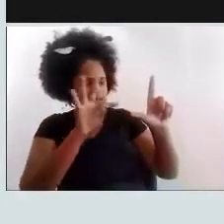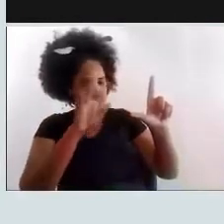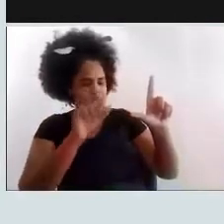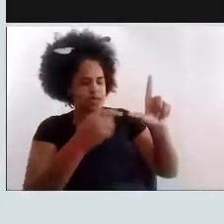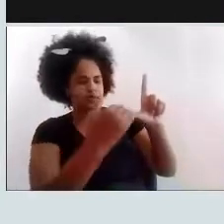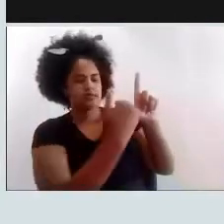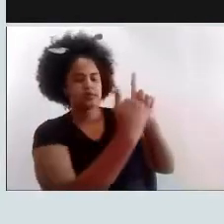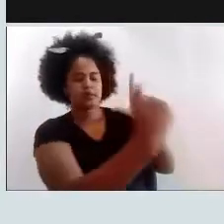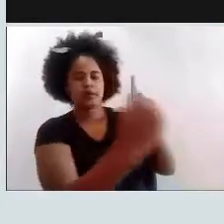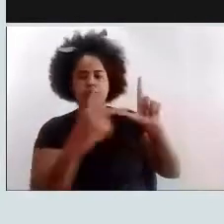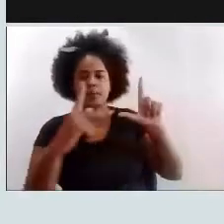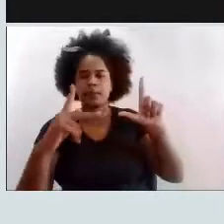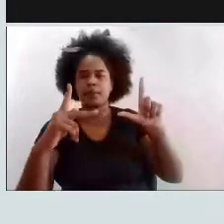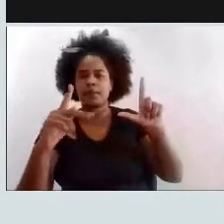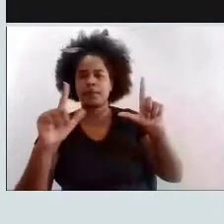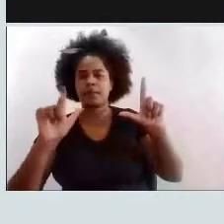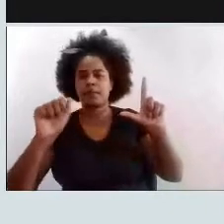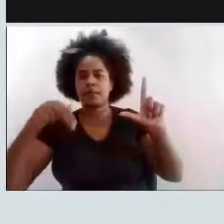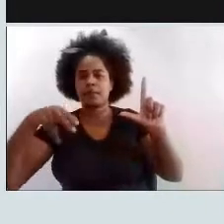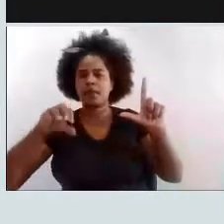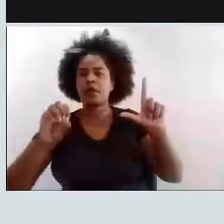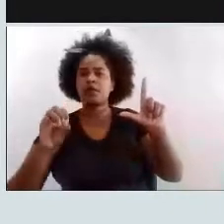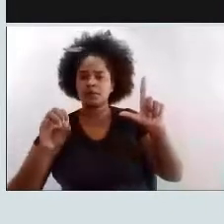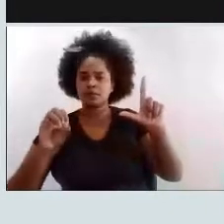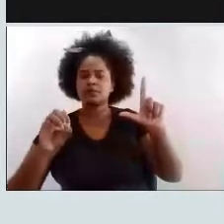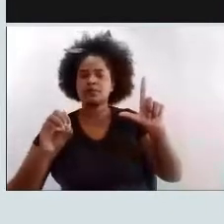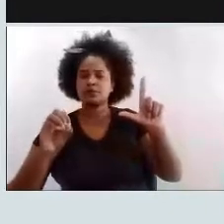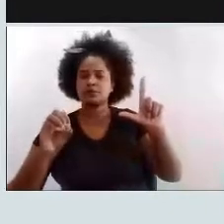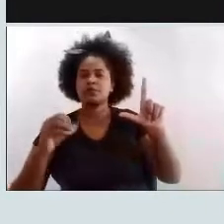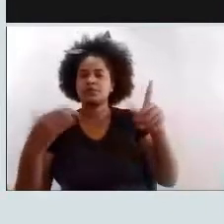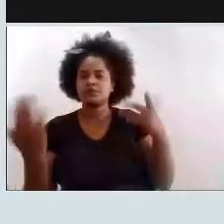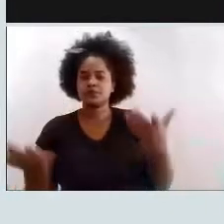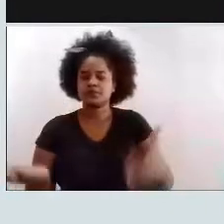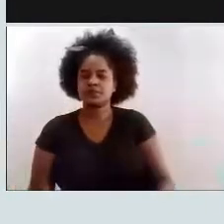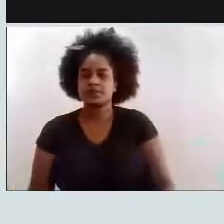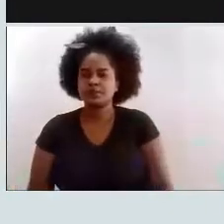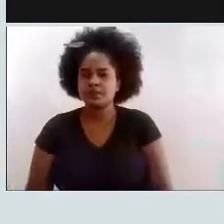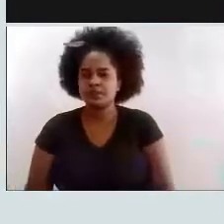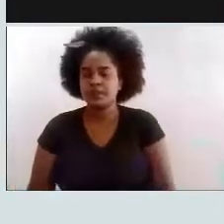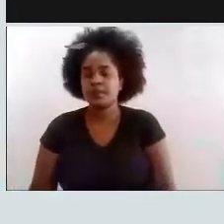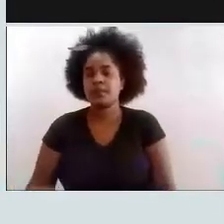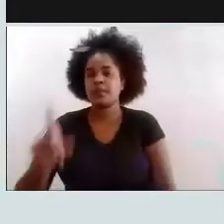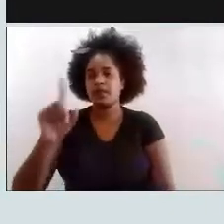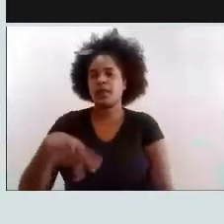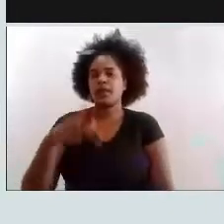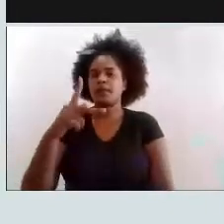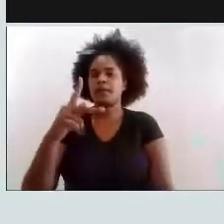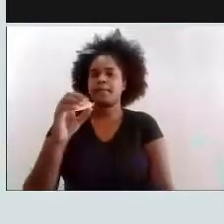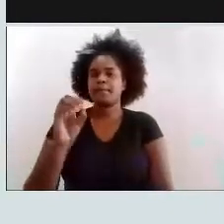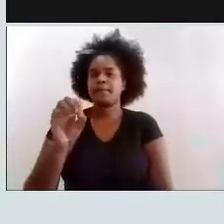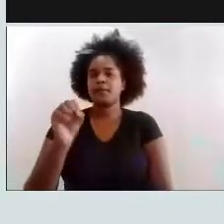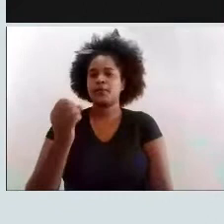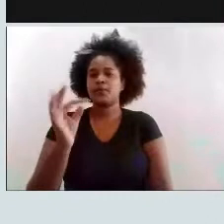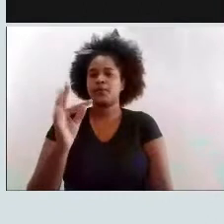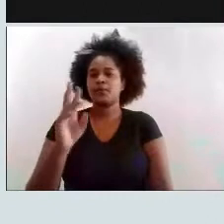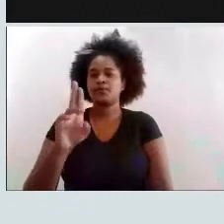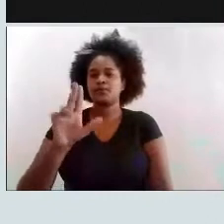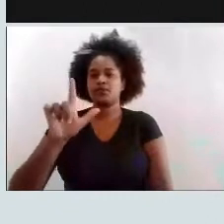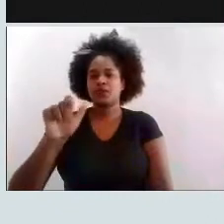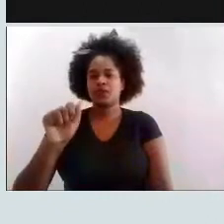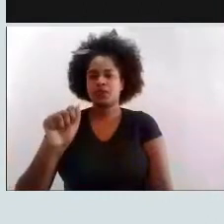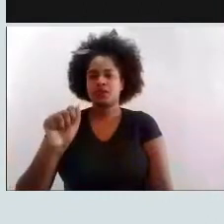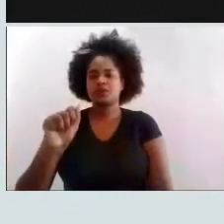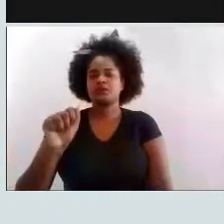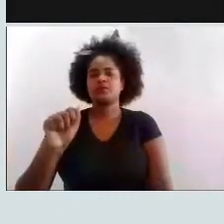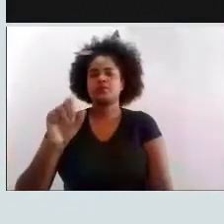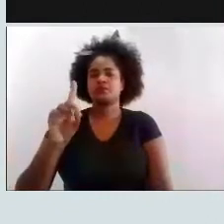É justamente que é justamente porque é o postulado da interseção. Por conta disso, ele é